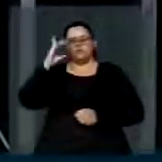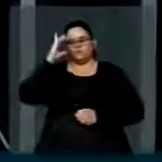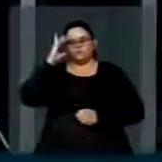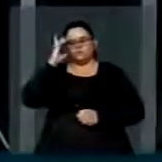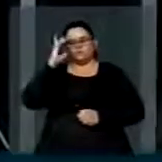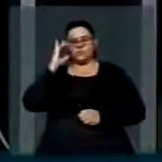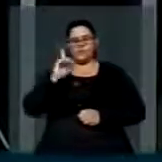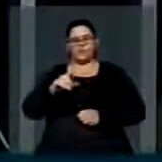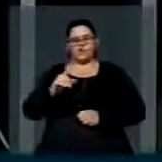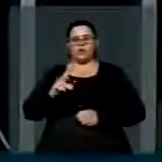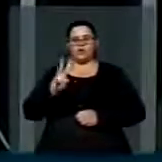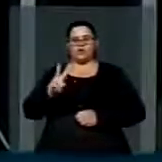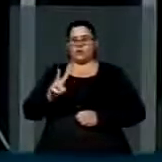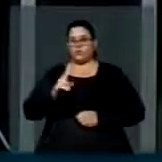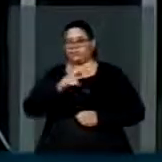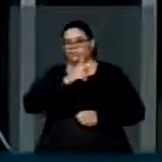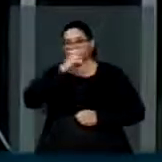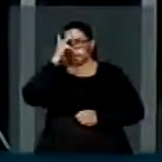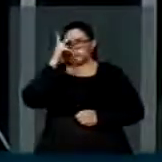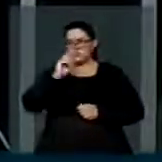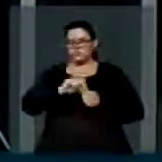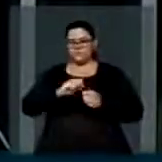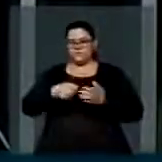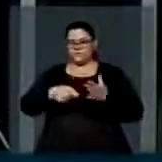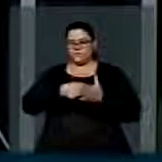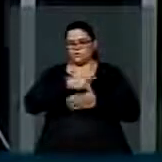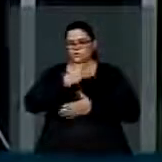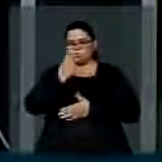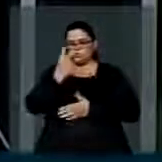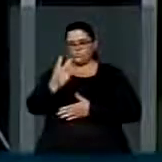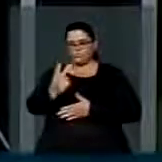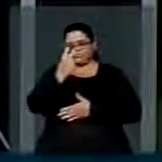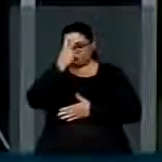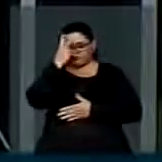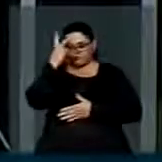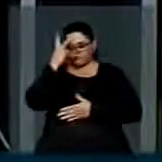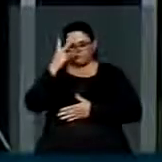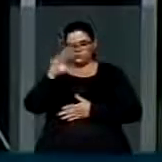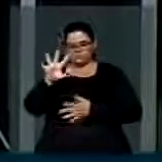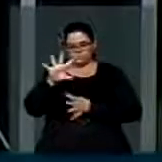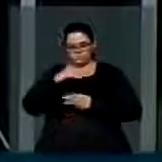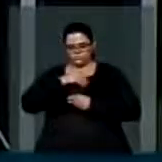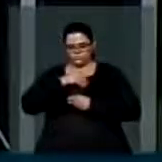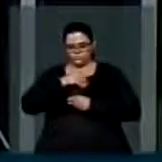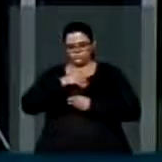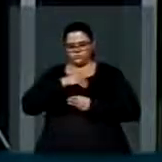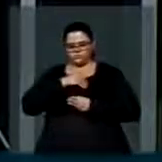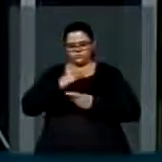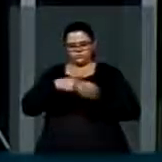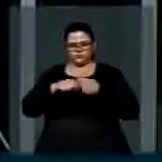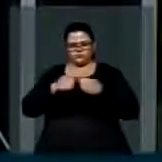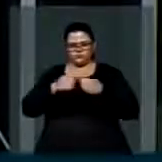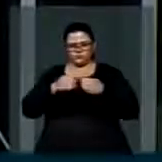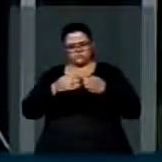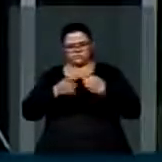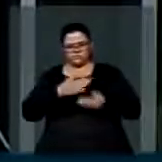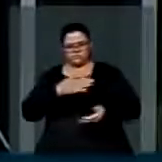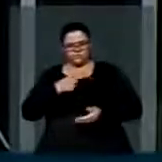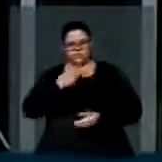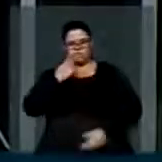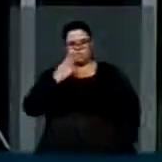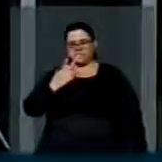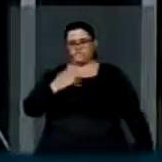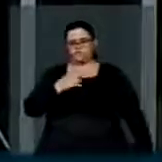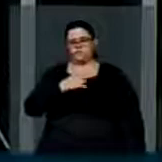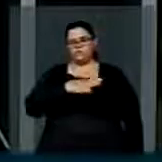que tem 2 grandes autores, que tem a assinatura de 2 pessoas que tomaram para si a condução da economia. Refiro-me ao presidente